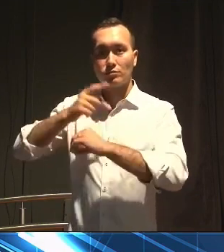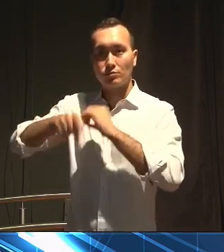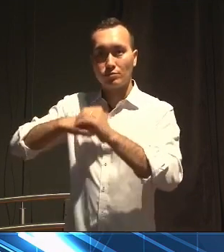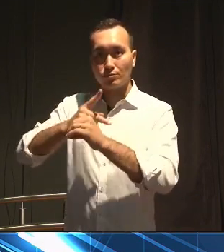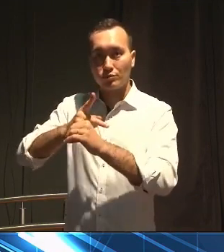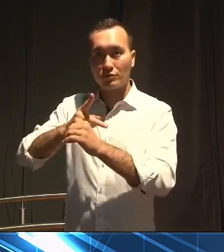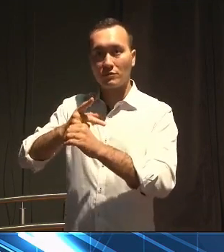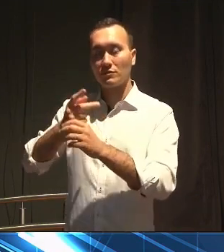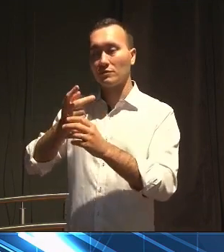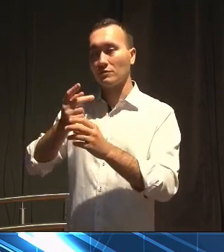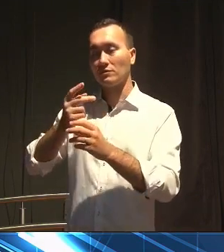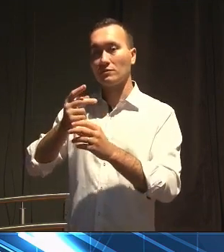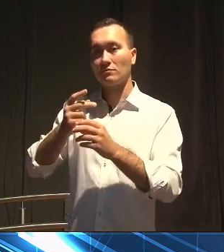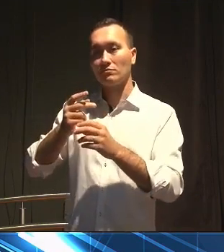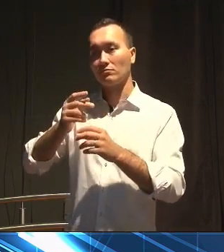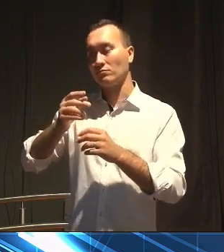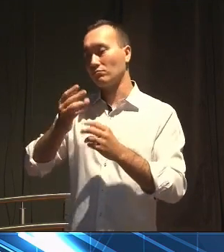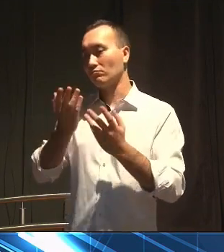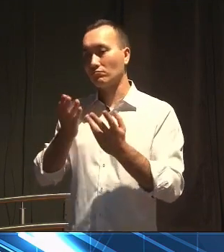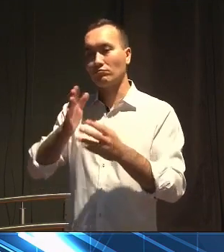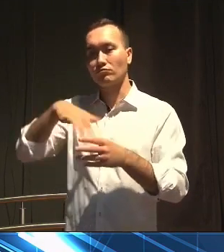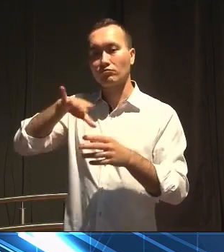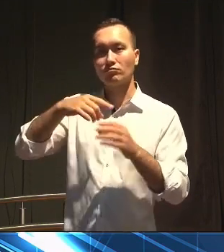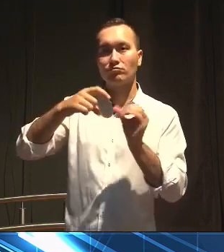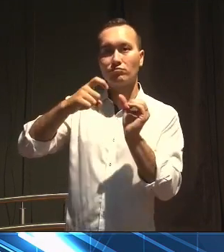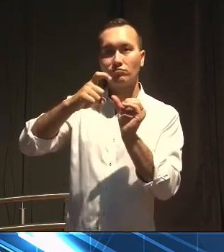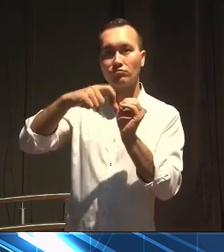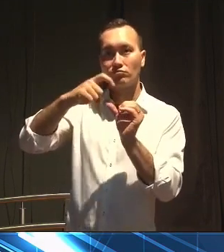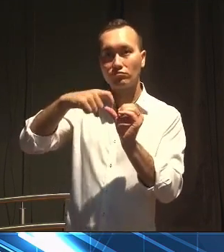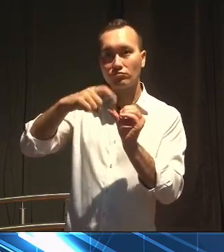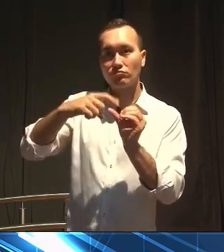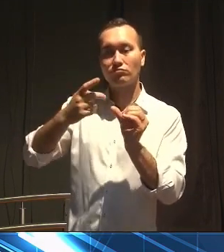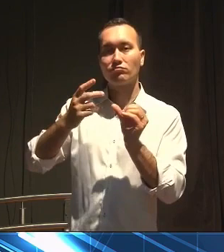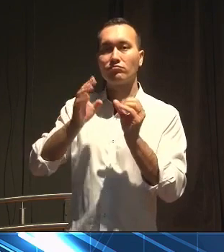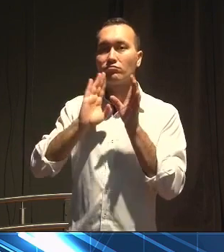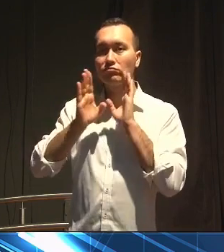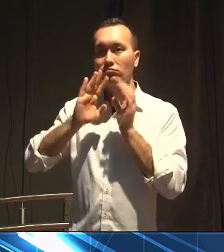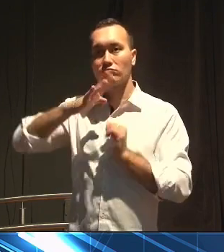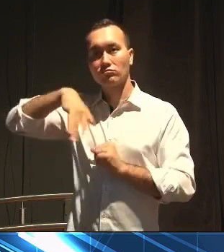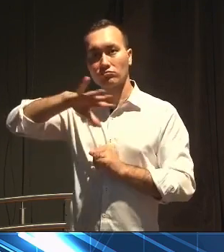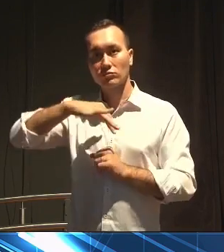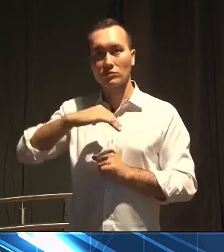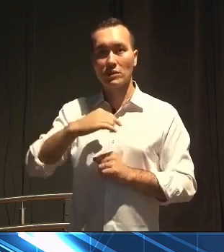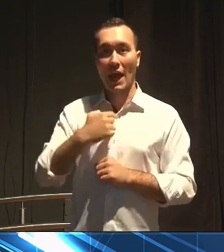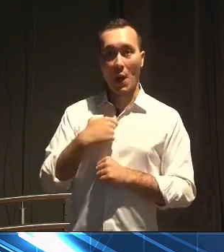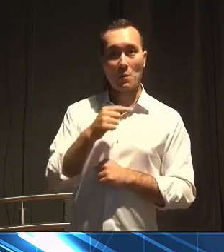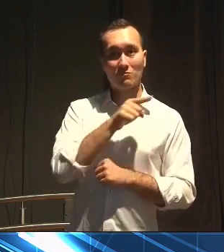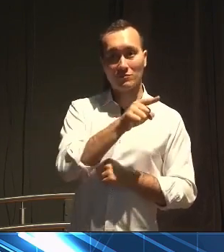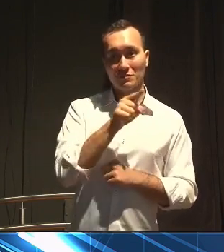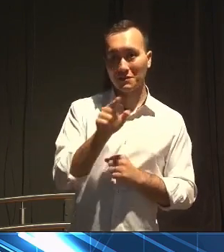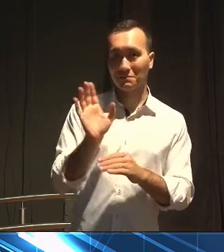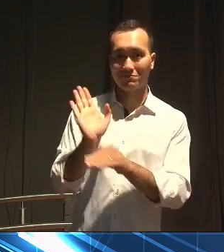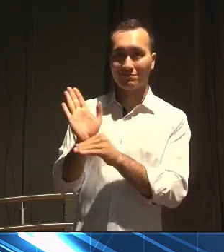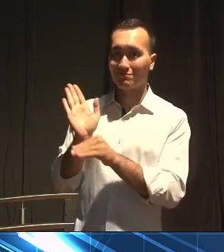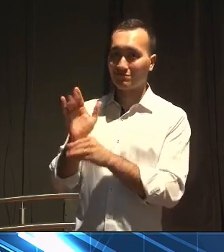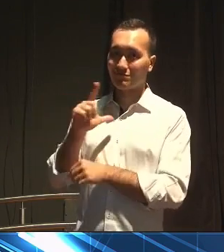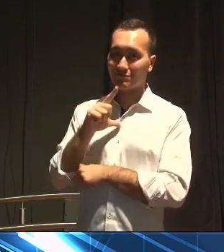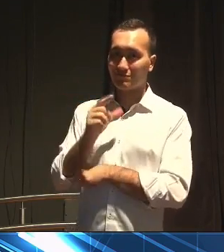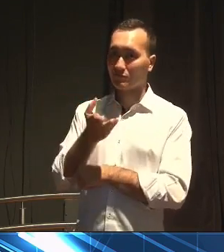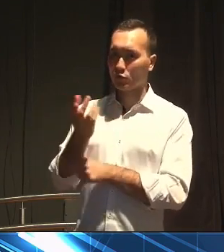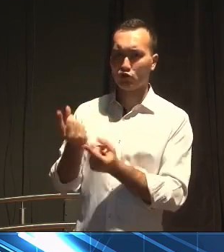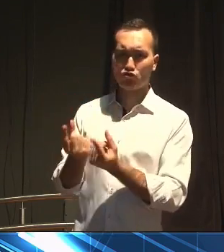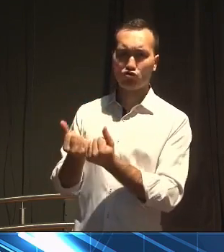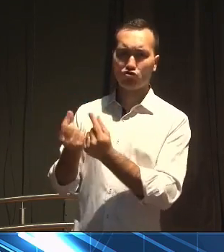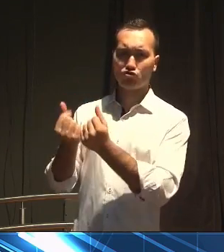ricas, mas a gente está começando a caminhar para um lado em que a gente vai ser nós seremos donos